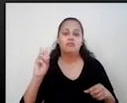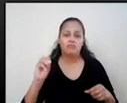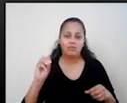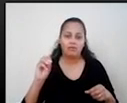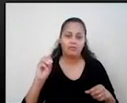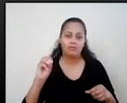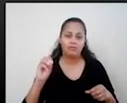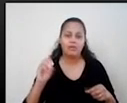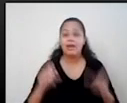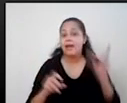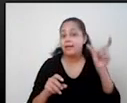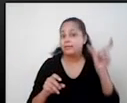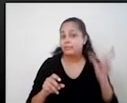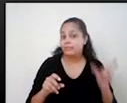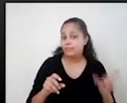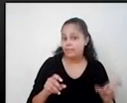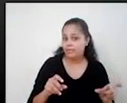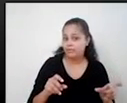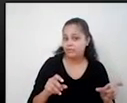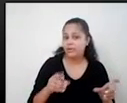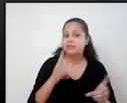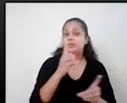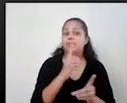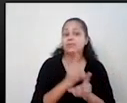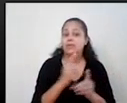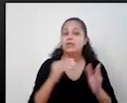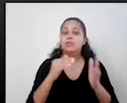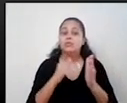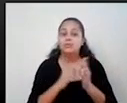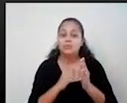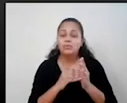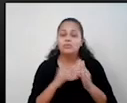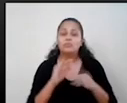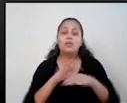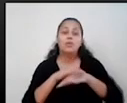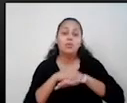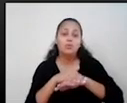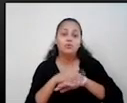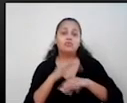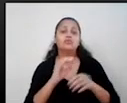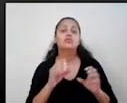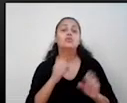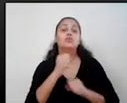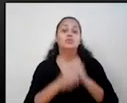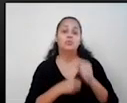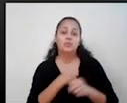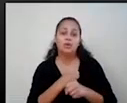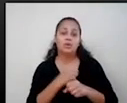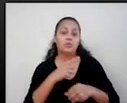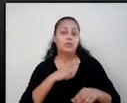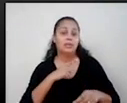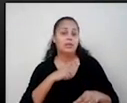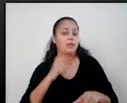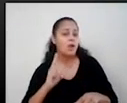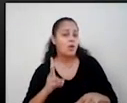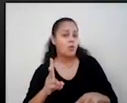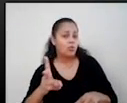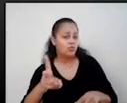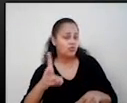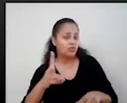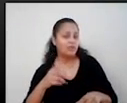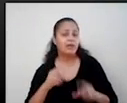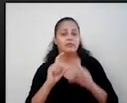reencontraram-se na última noite do ano, tá? As personagens do conto reencontraram-se na última noite do ano. Então, eu tenho, tá, a continuidade da